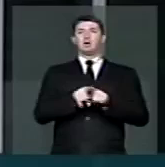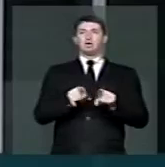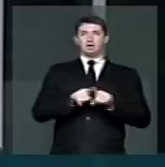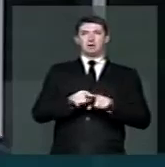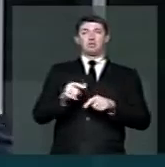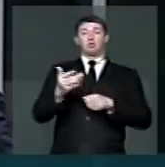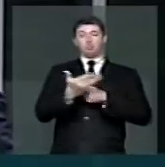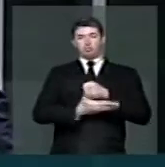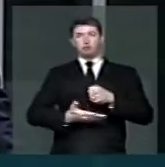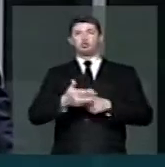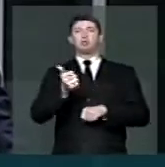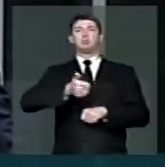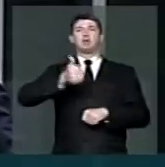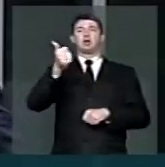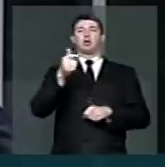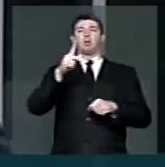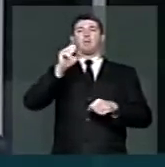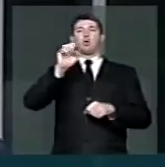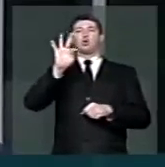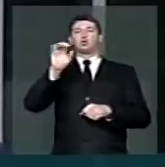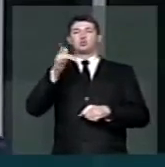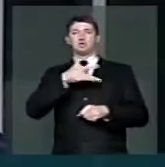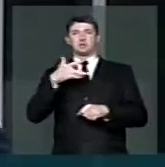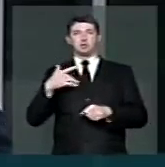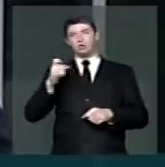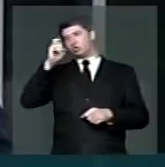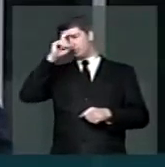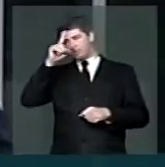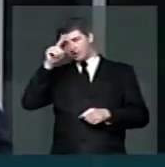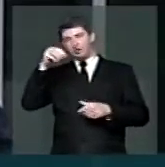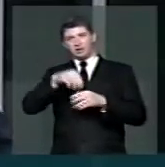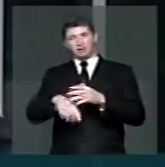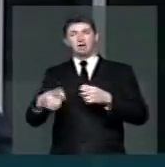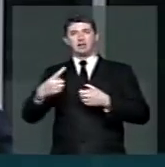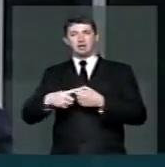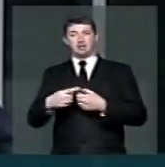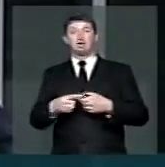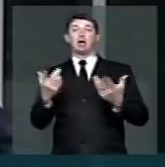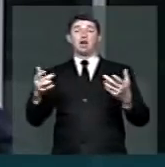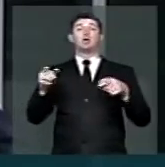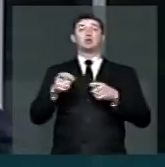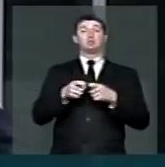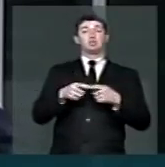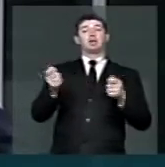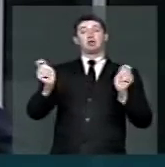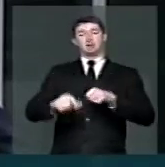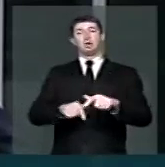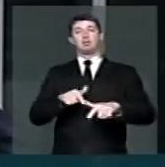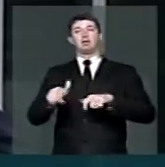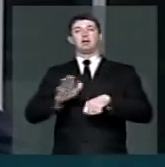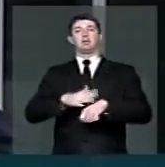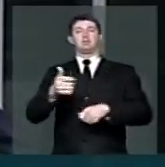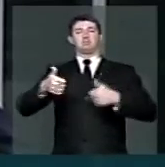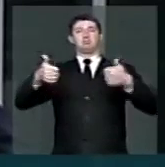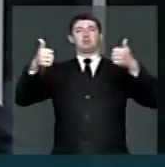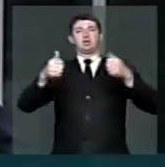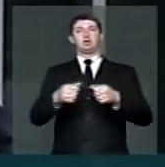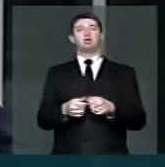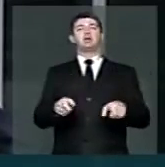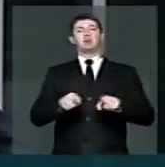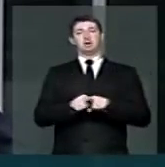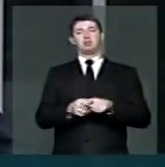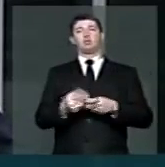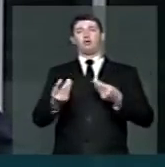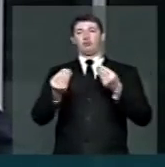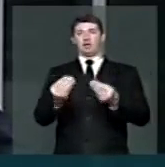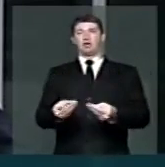melhor infraestrutura nos postos de saúde, nos hospitais dos municípios brasileiros, para que os médicos possam trabalhar de uma maneira mais digna e, consequentemente,